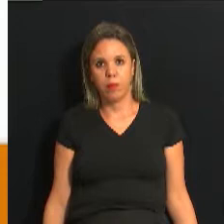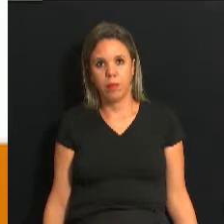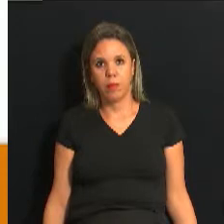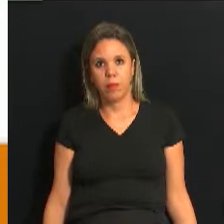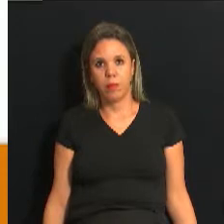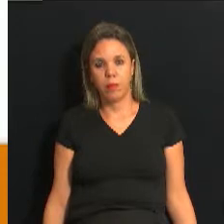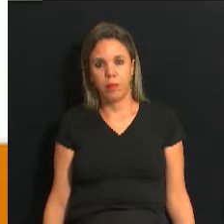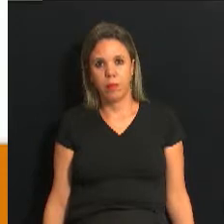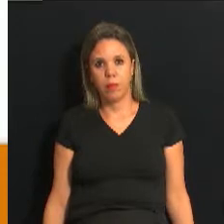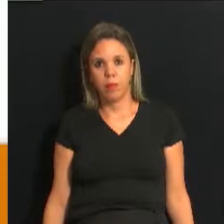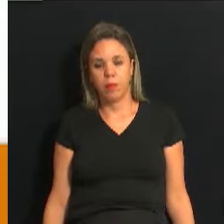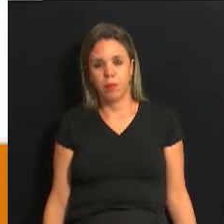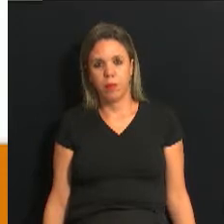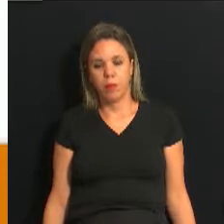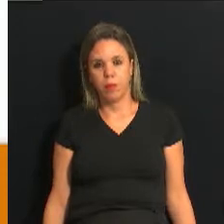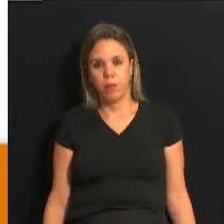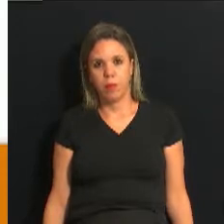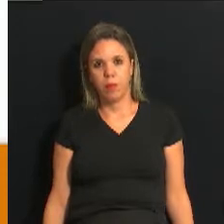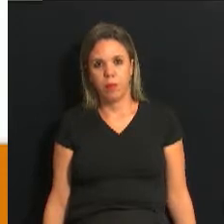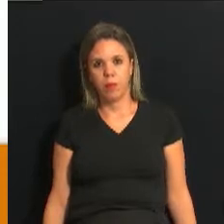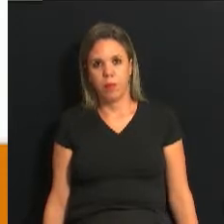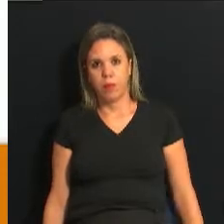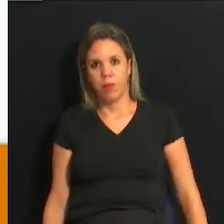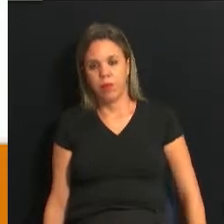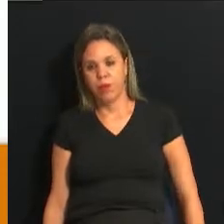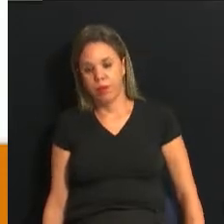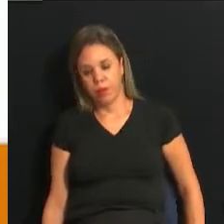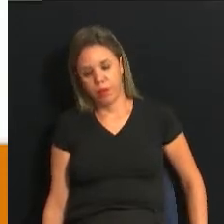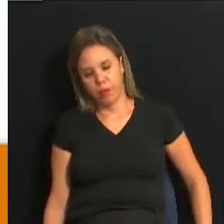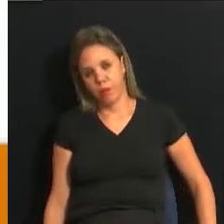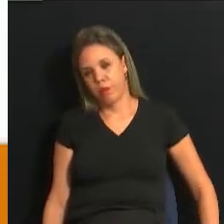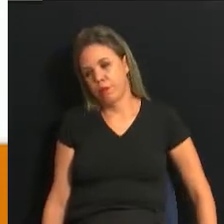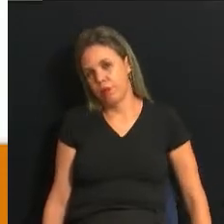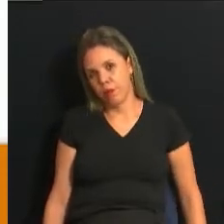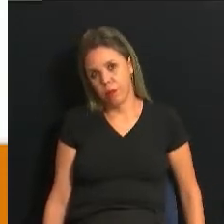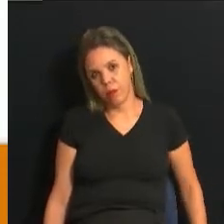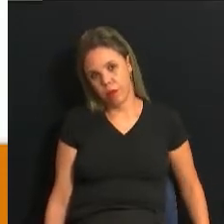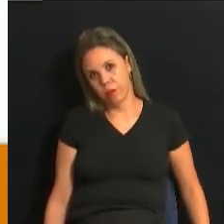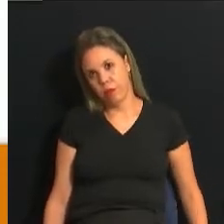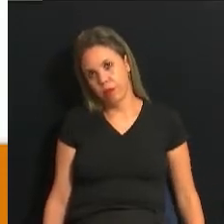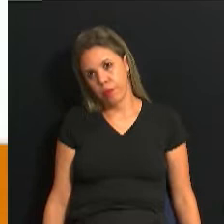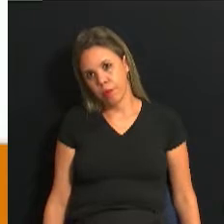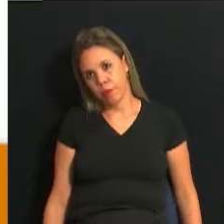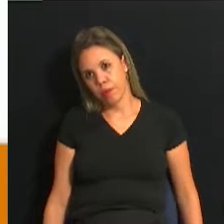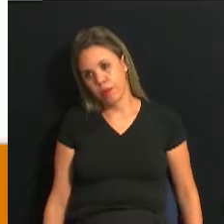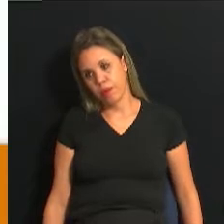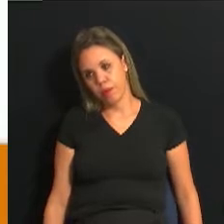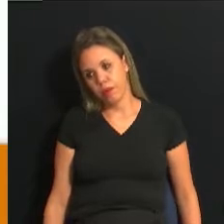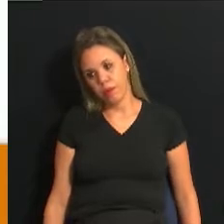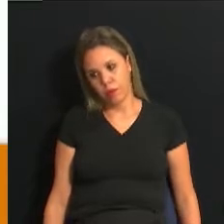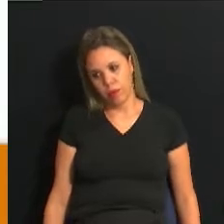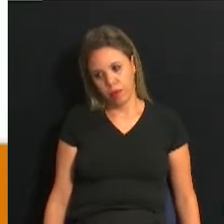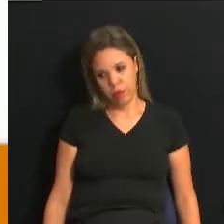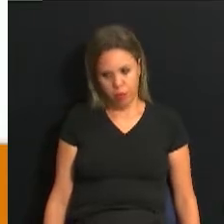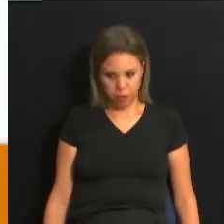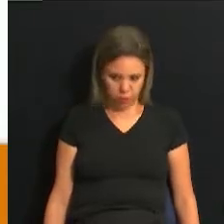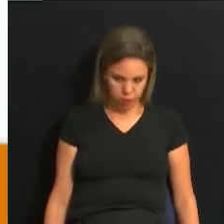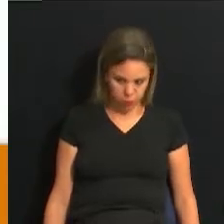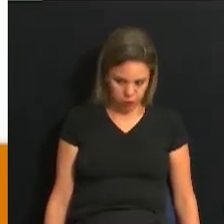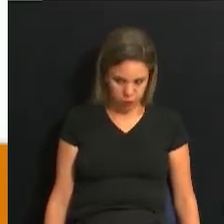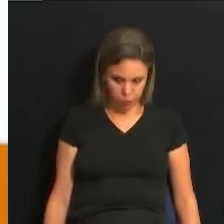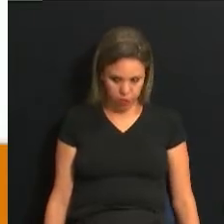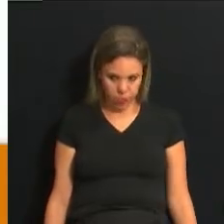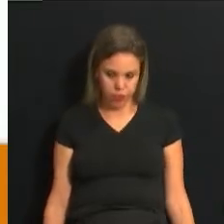e do Dique 6. E na região noroeste, nós temos o atendimento para o público de 5 a 11 anos no Jardim